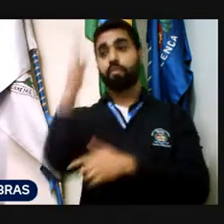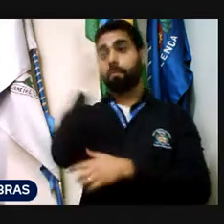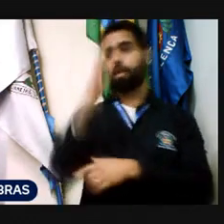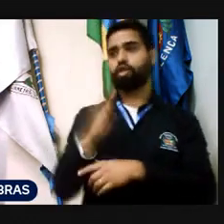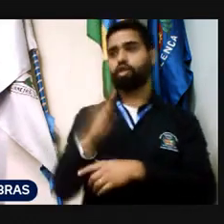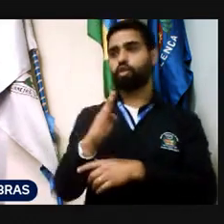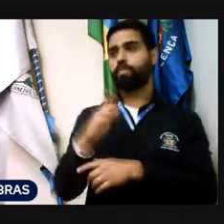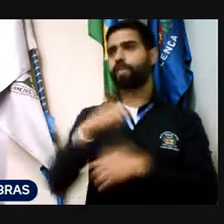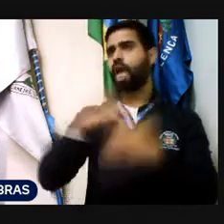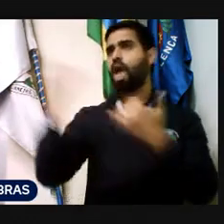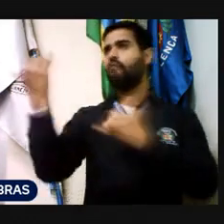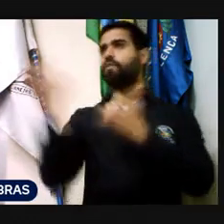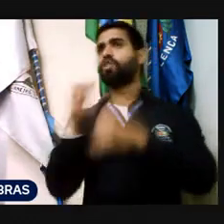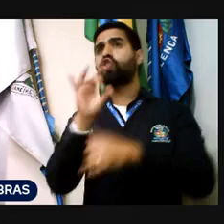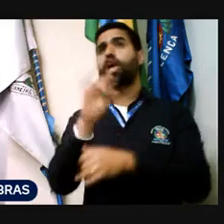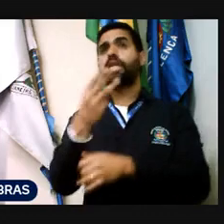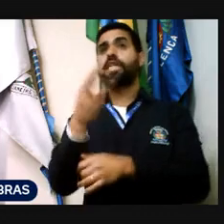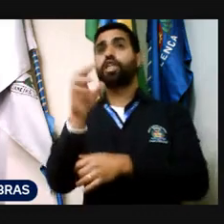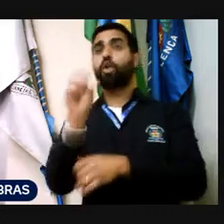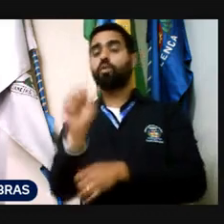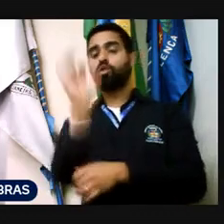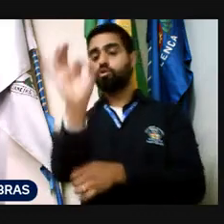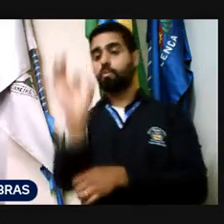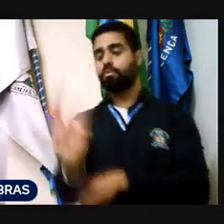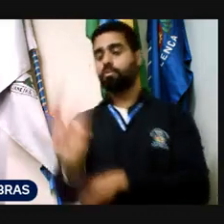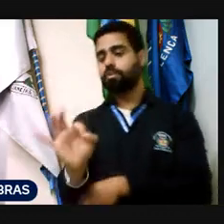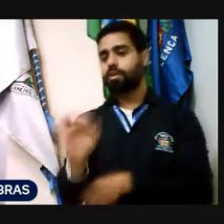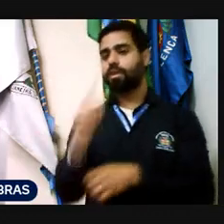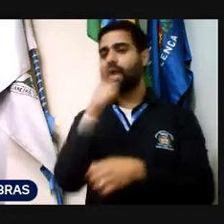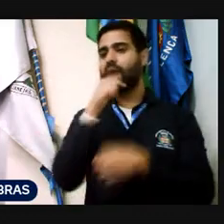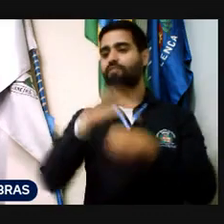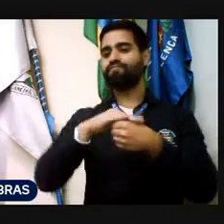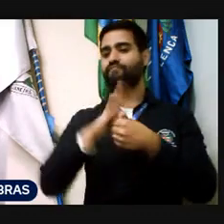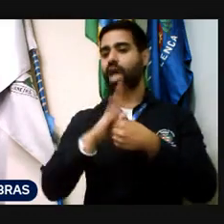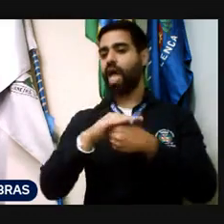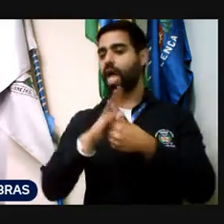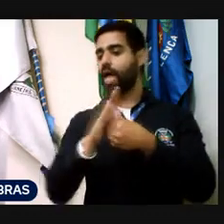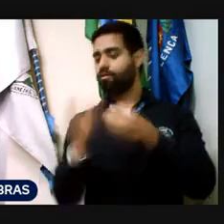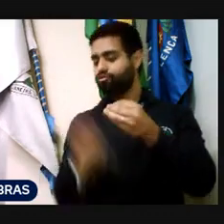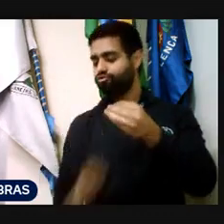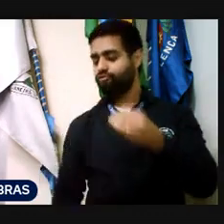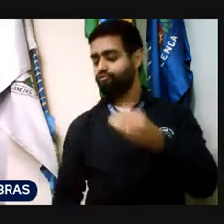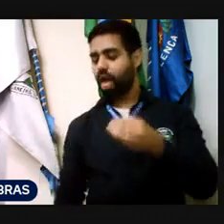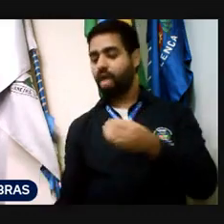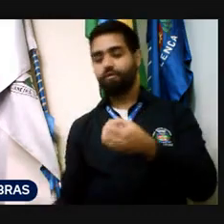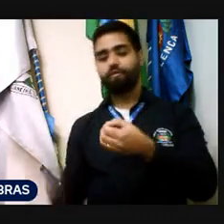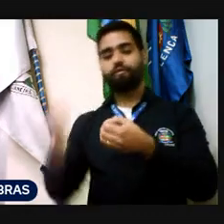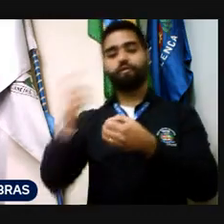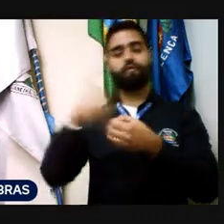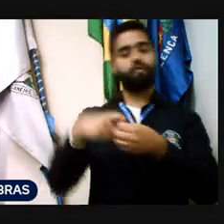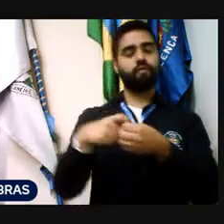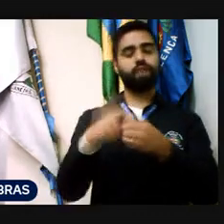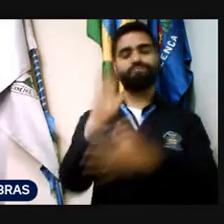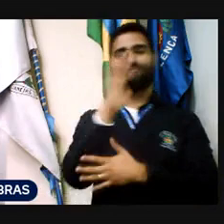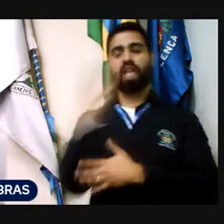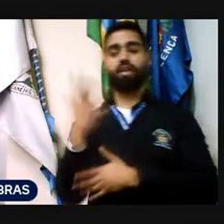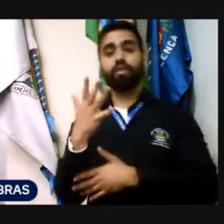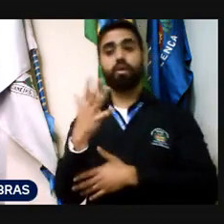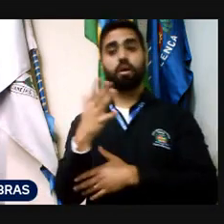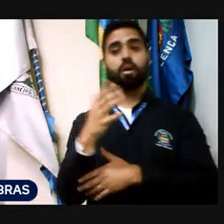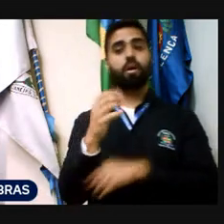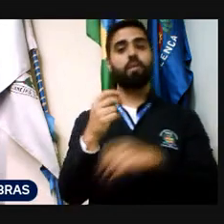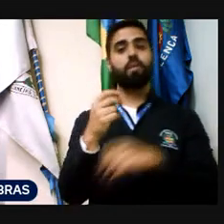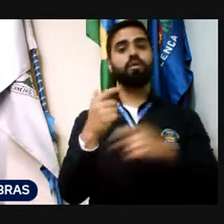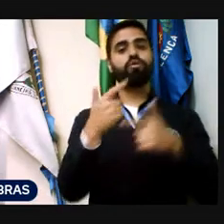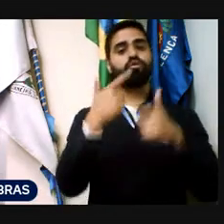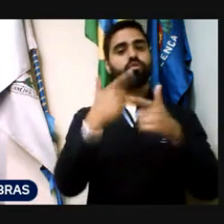dados, apenas 38% de esgoto produzido no país é tratado. O resto é devolvido à natureza sem o devido tratamento. Uma das possíveis